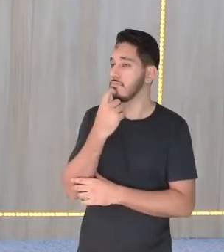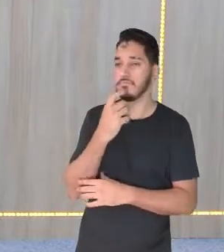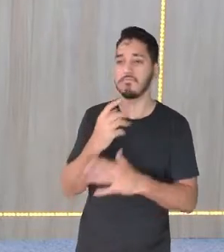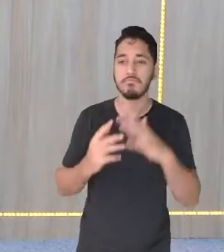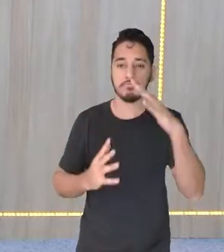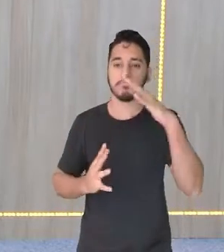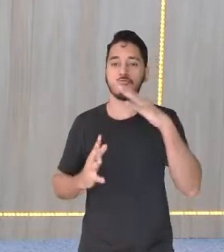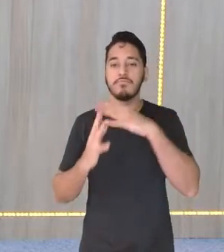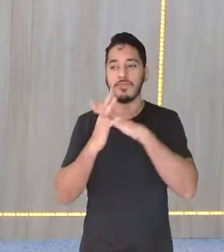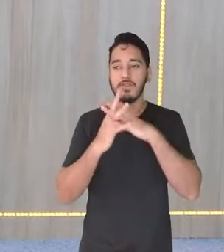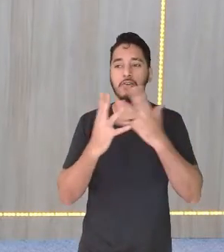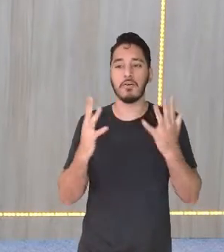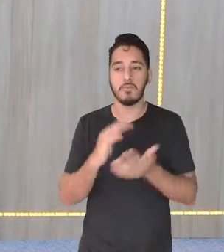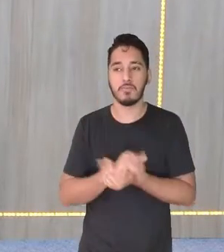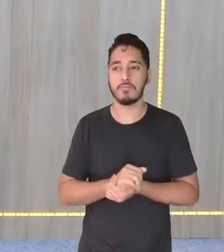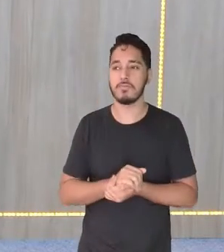hein?